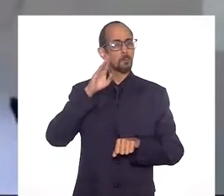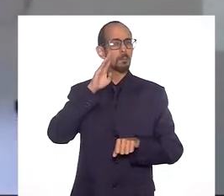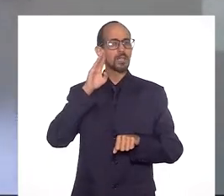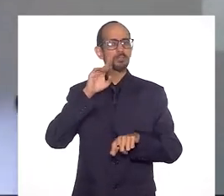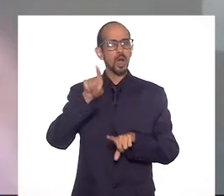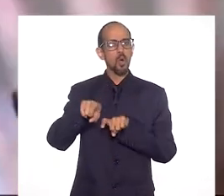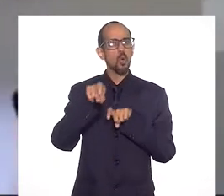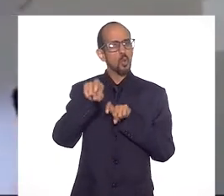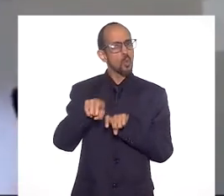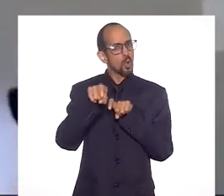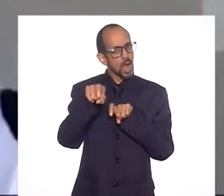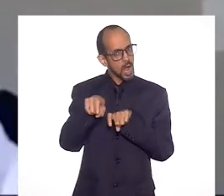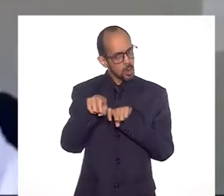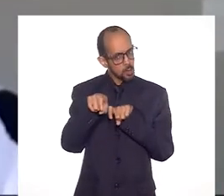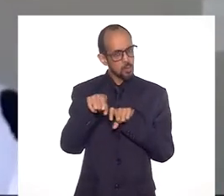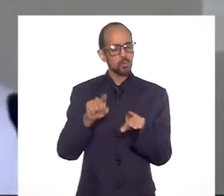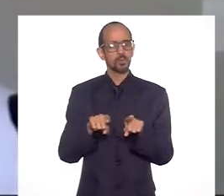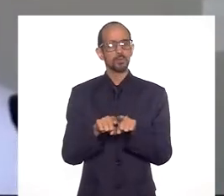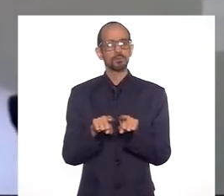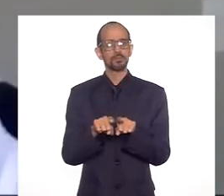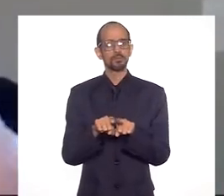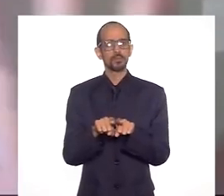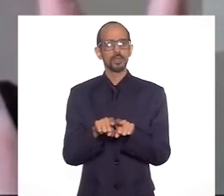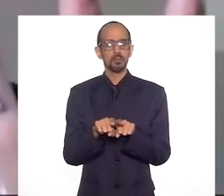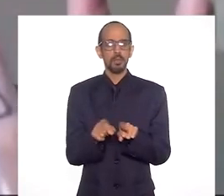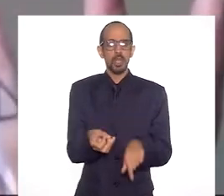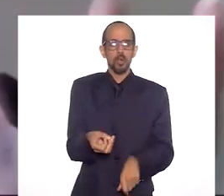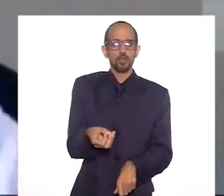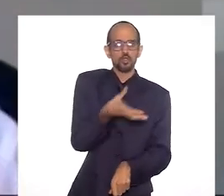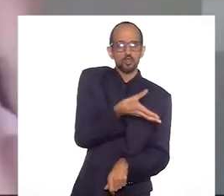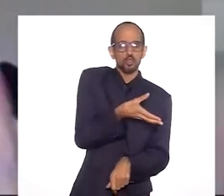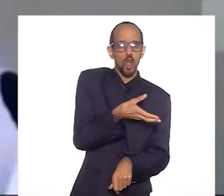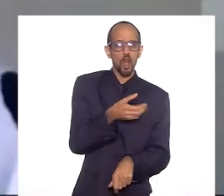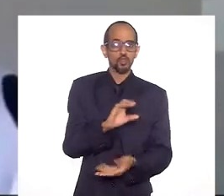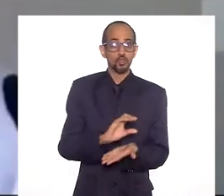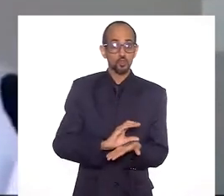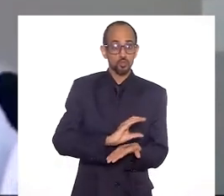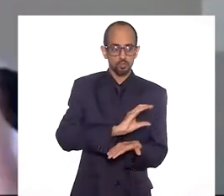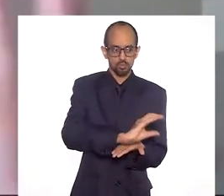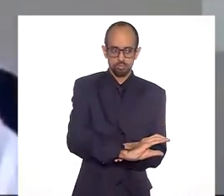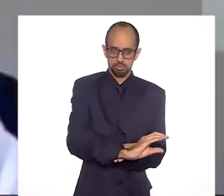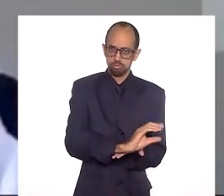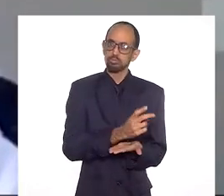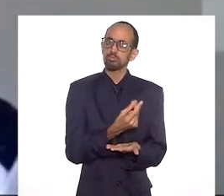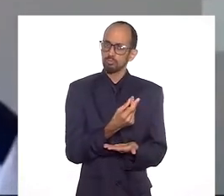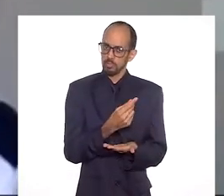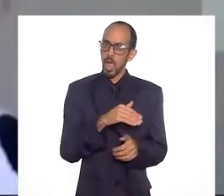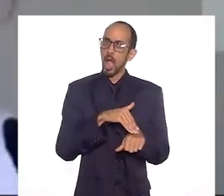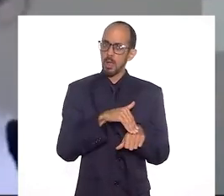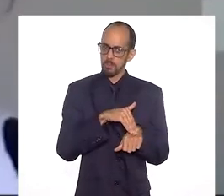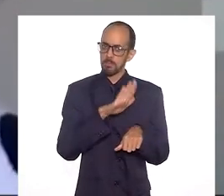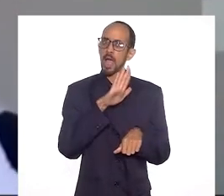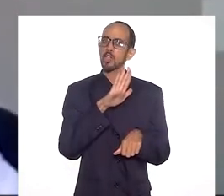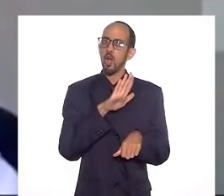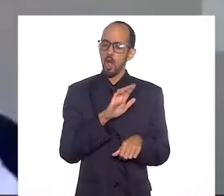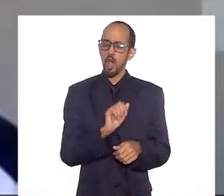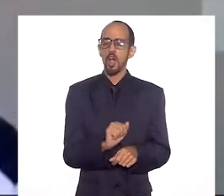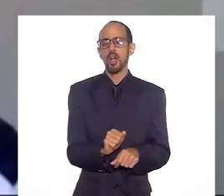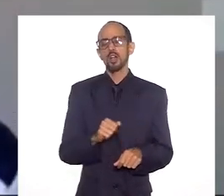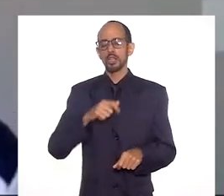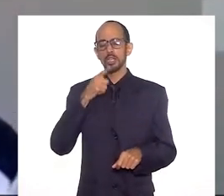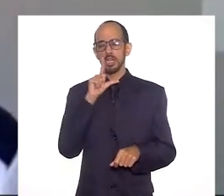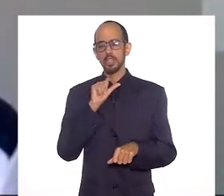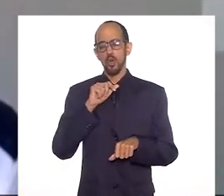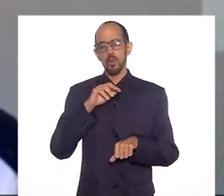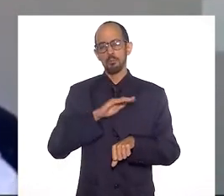esses novos instrumentos que foram criados, para o volume de recurso que aumentou, né? A própria impacto que vem